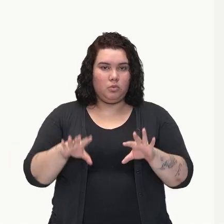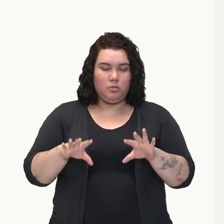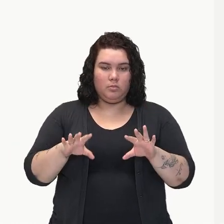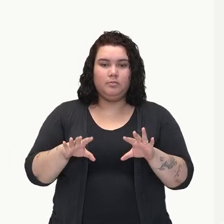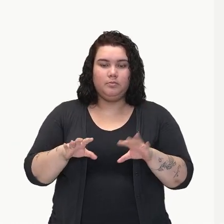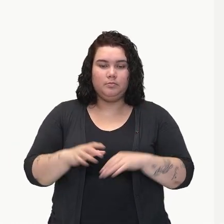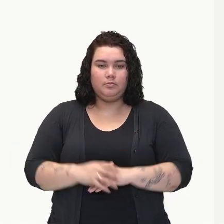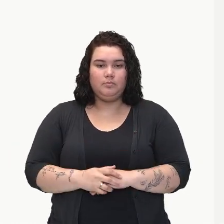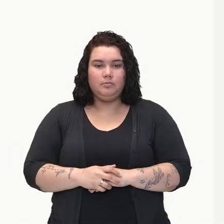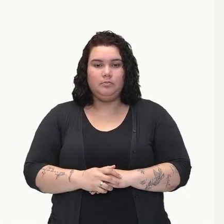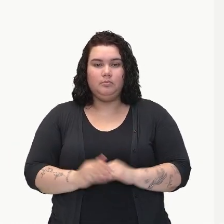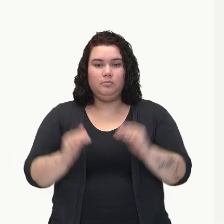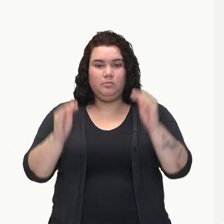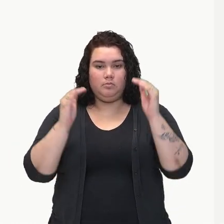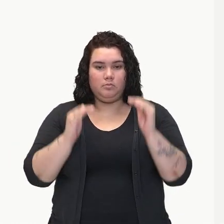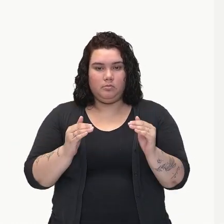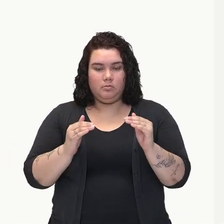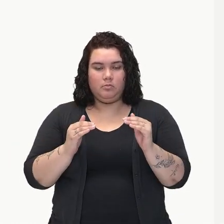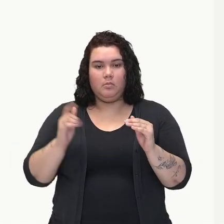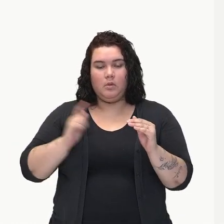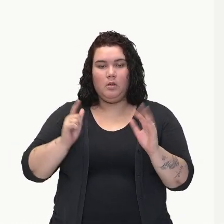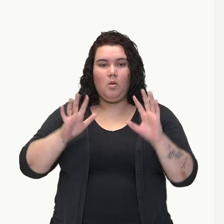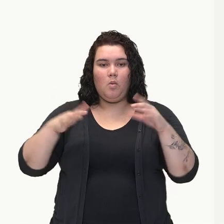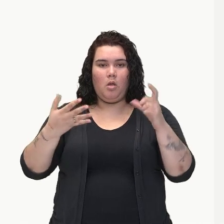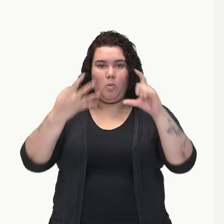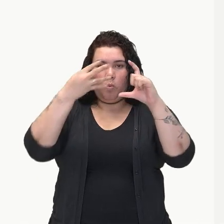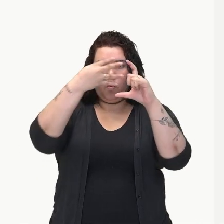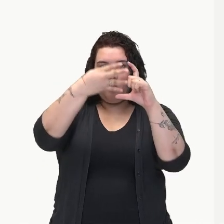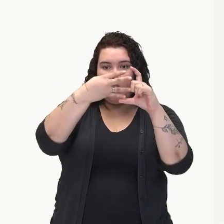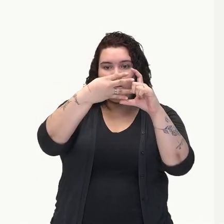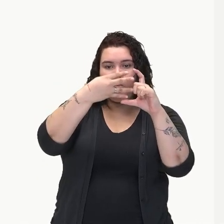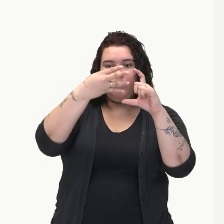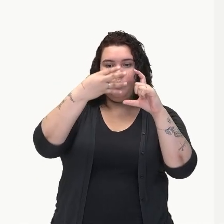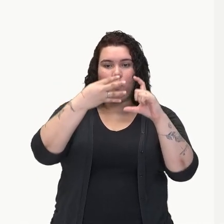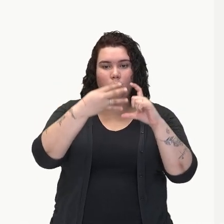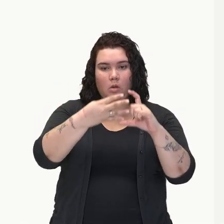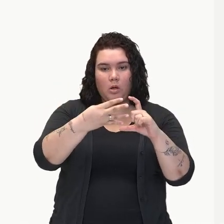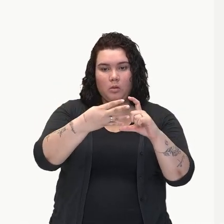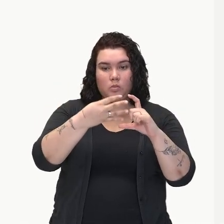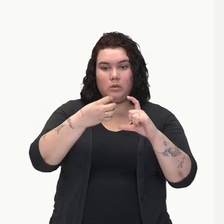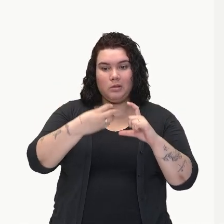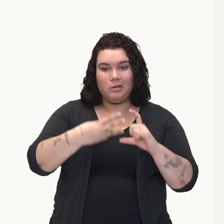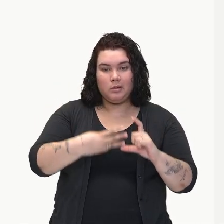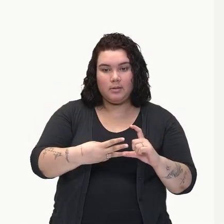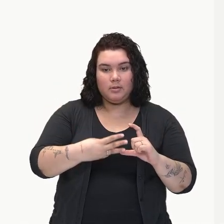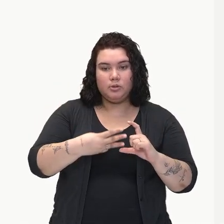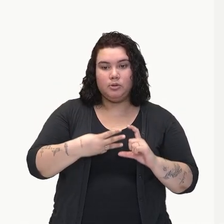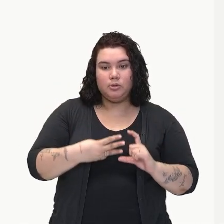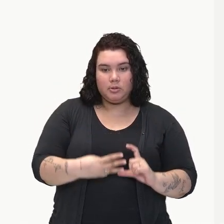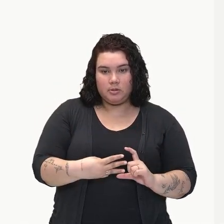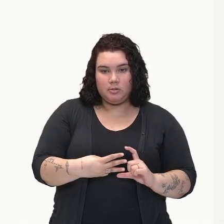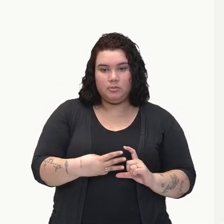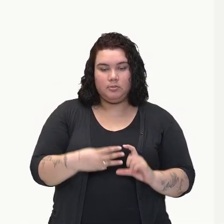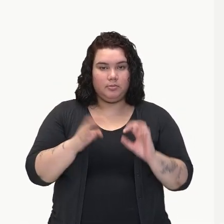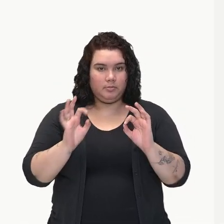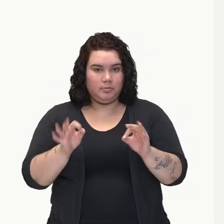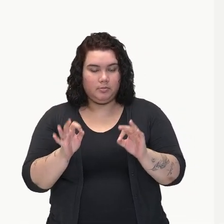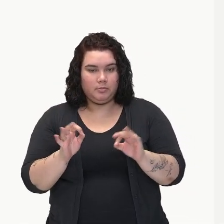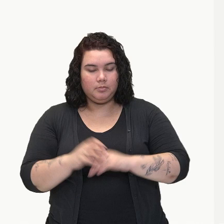E a minha quarta estrofe, mais 3 versos. Quando vocês pensarem em soneto, vocês pensem nessa fórmula